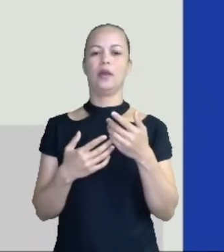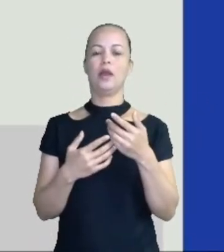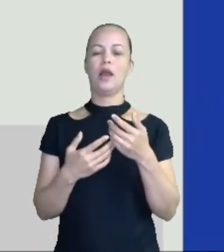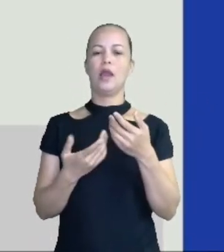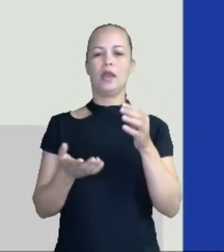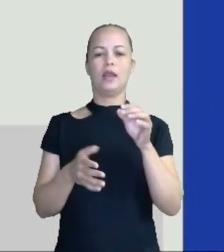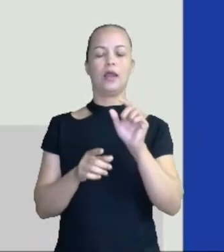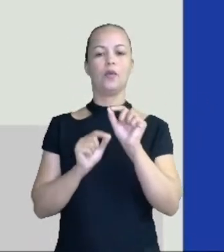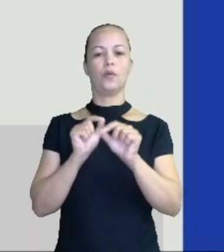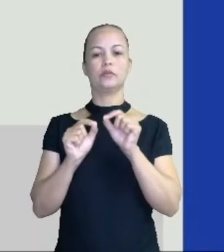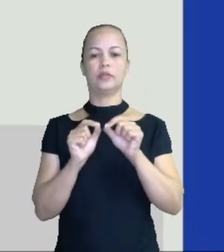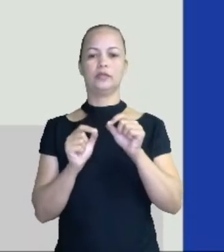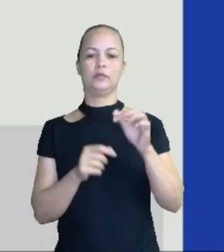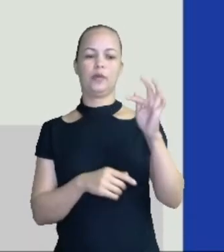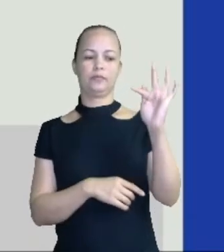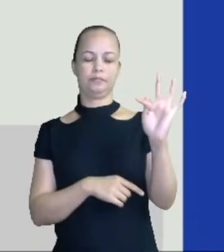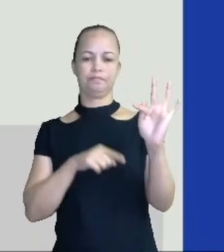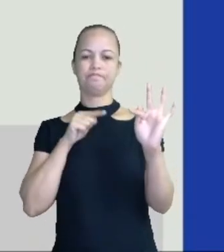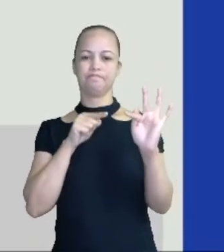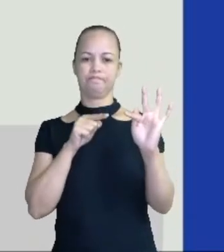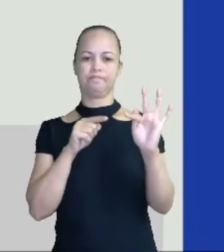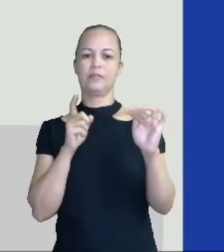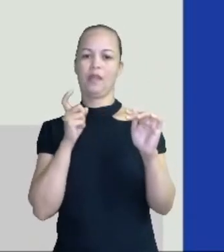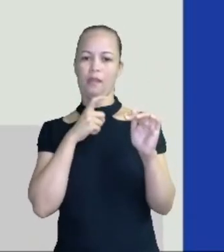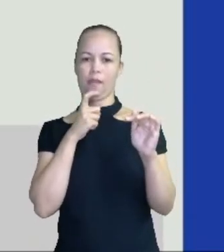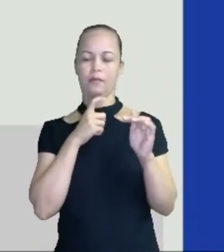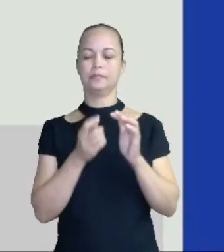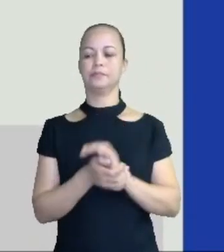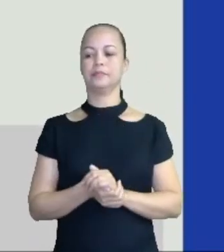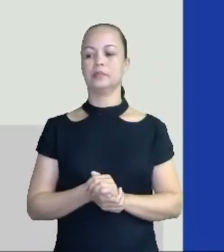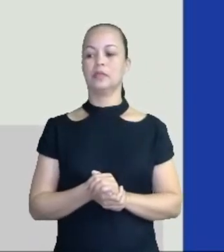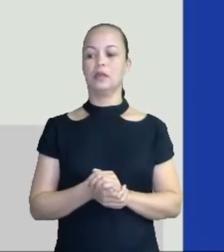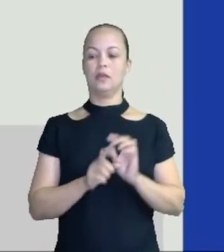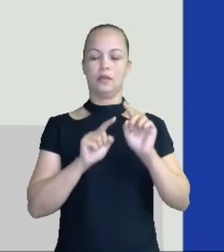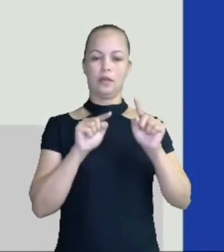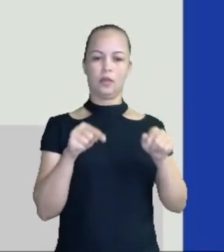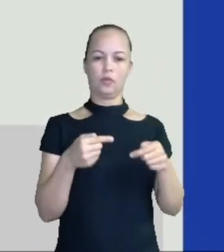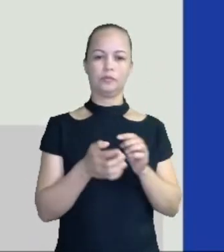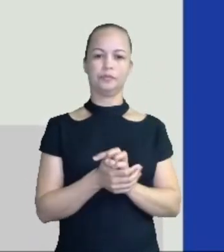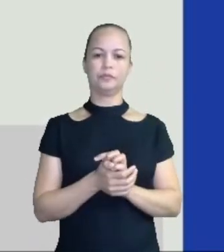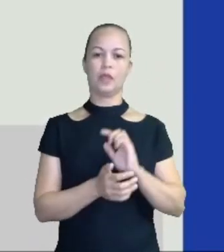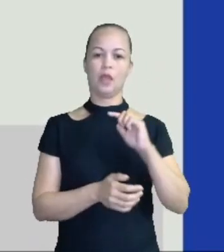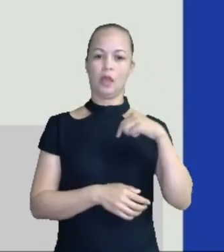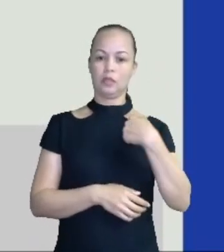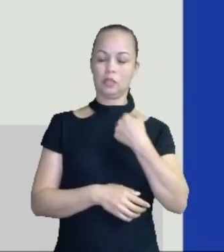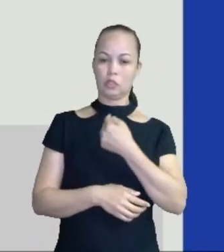uma alternativa falsa, tá certo? E a última afirmativa,